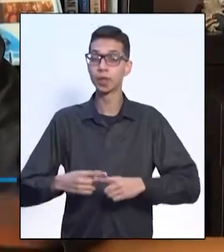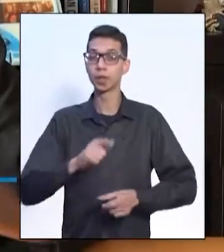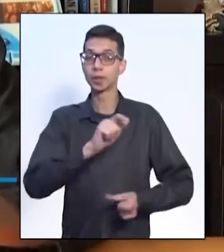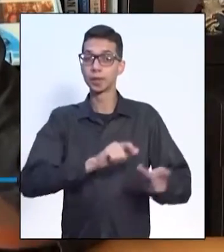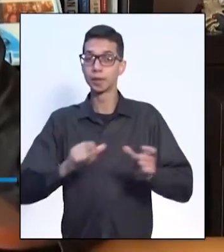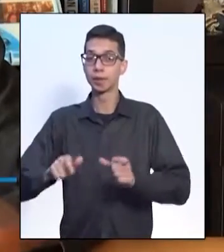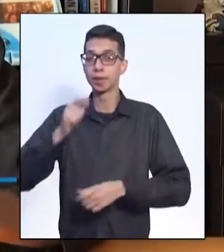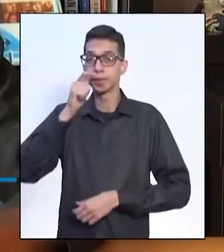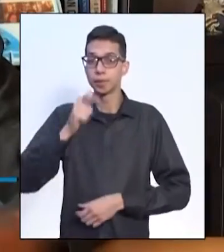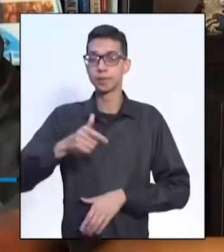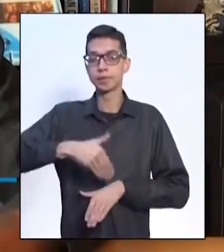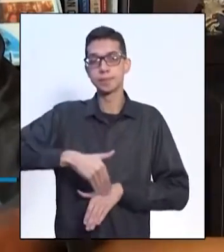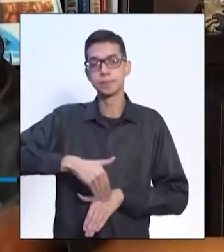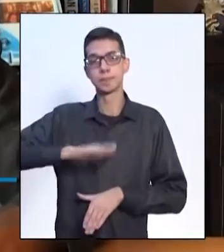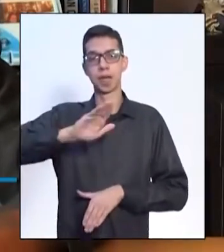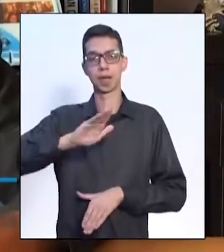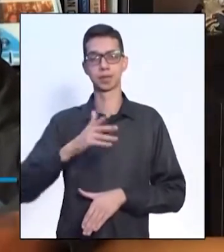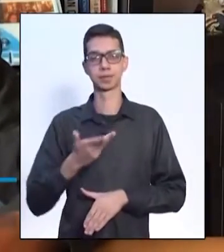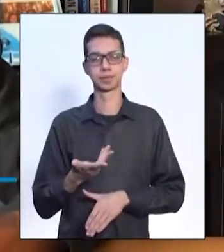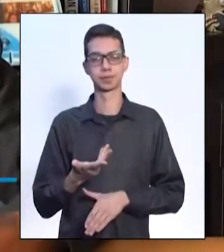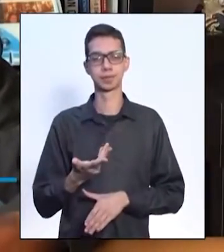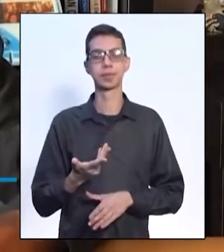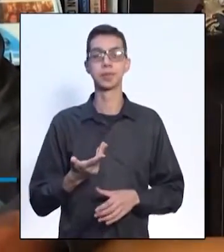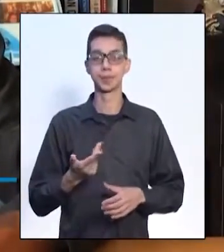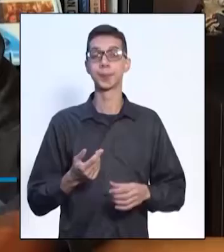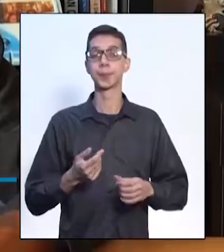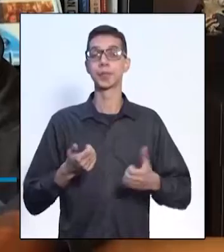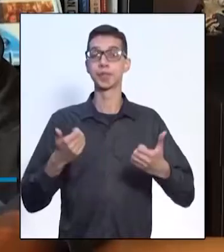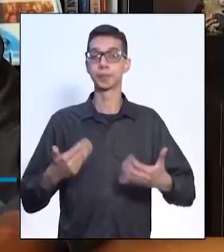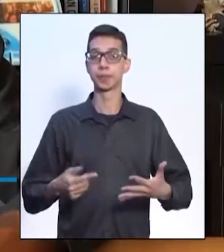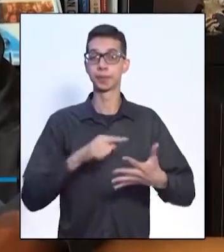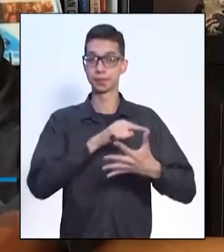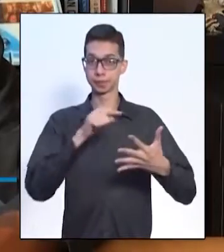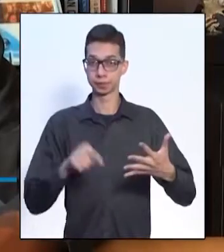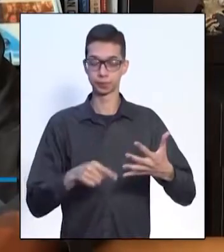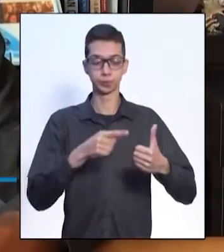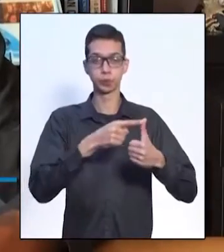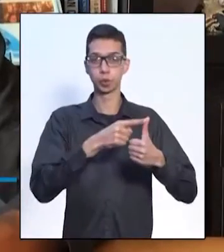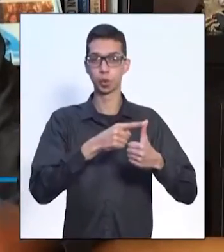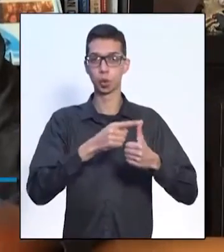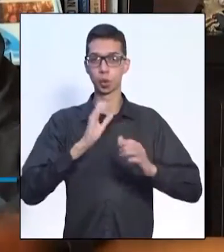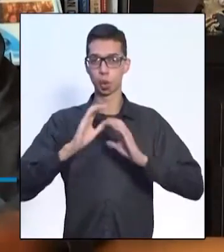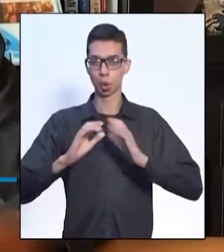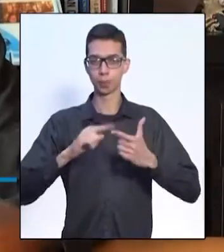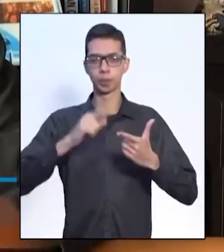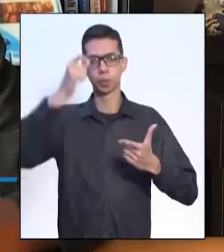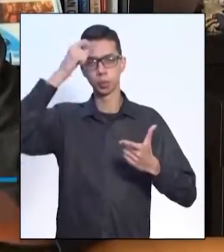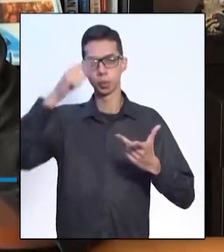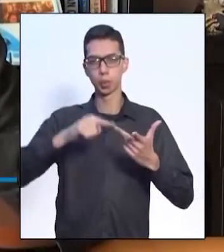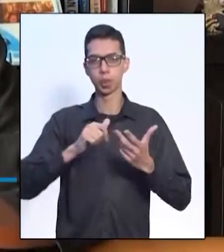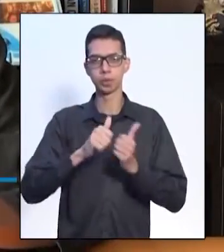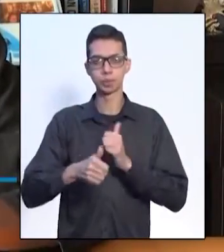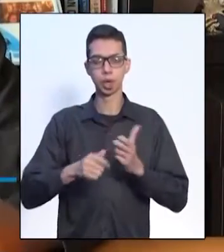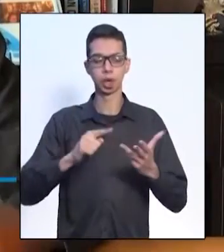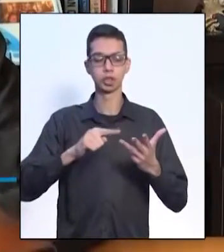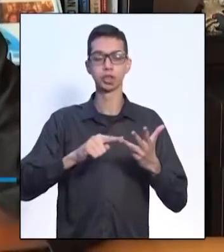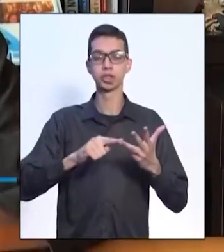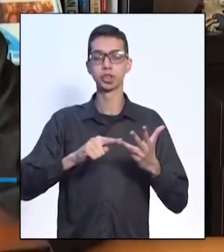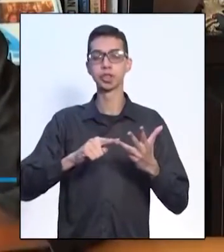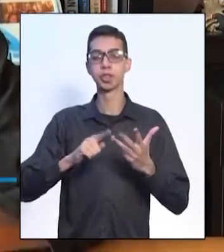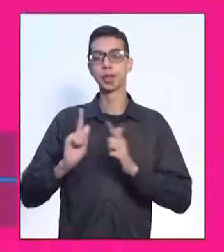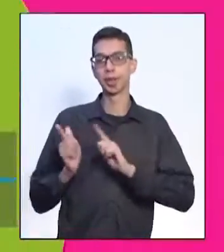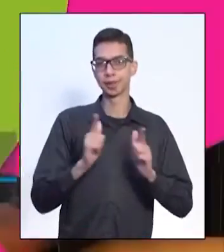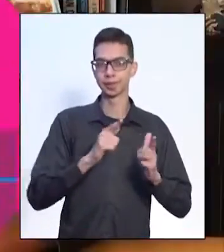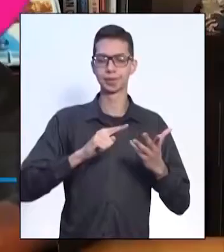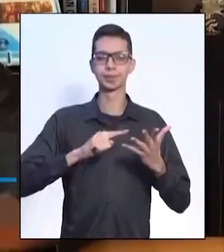E eles representam esses interesses em 5 eixos: comunicação, cultura, esporte, entretenimento e